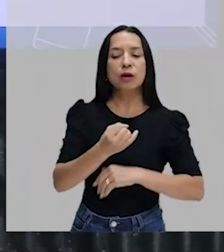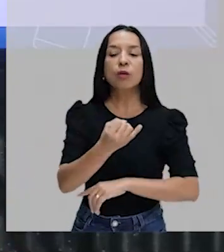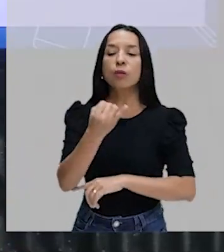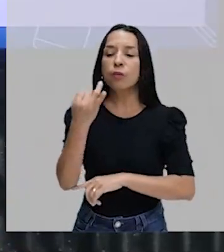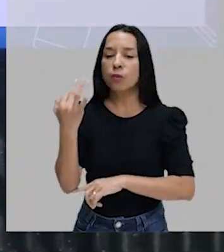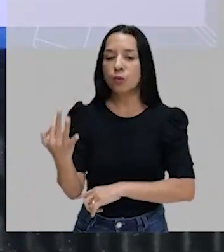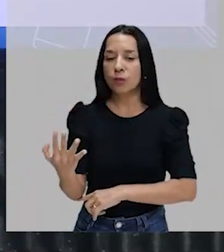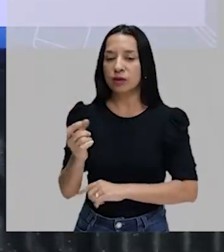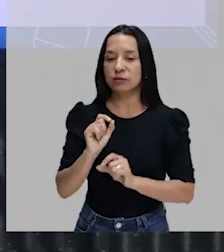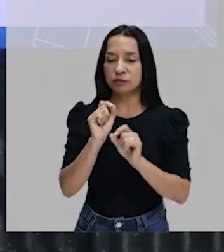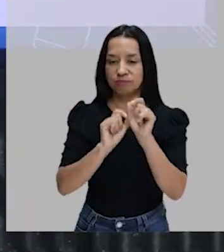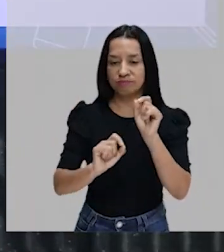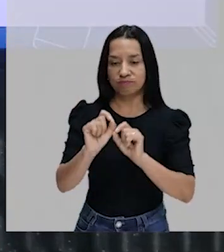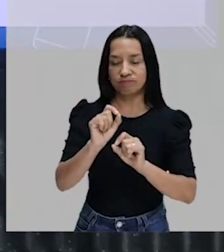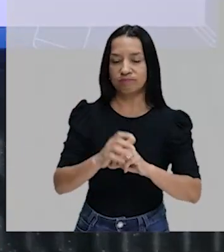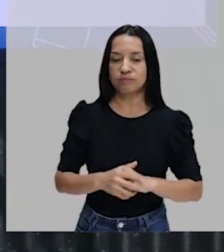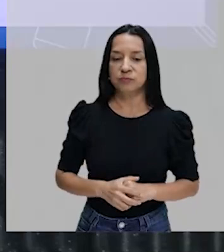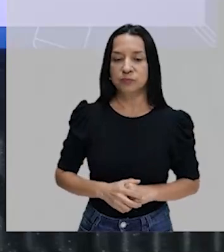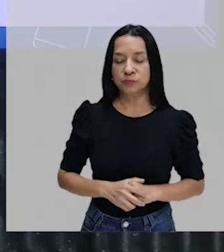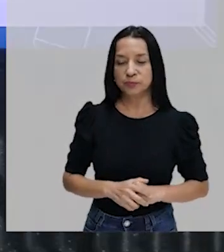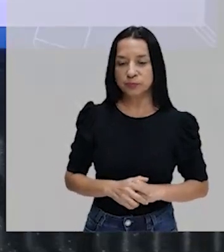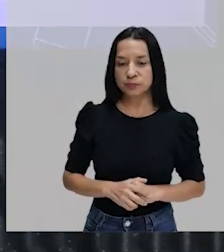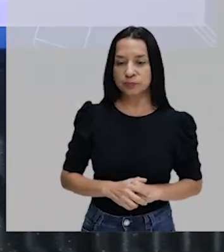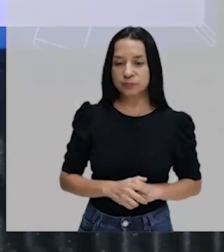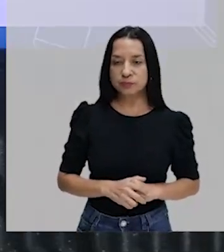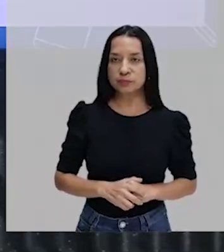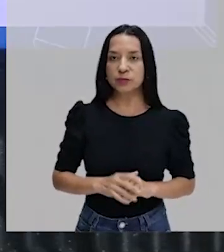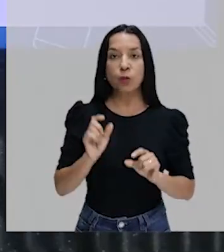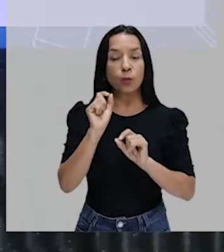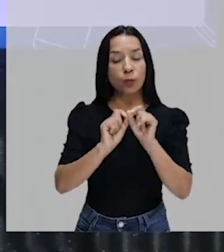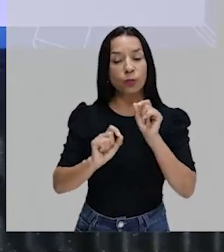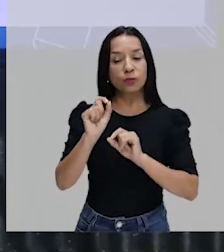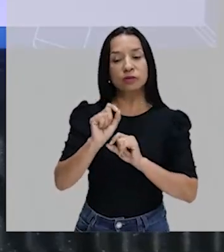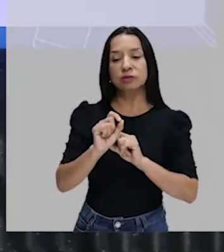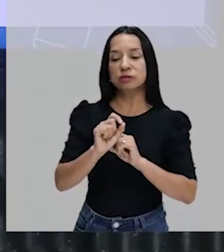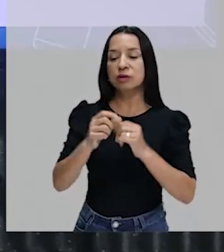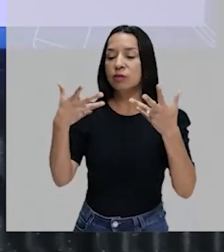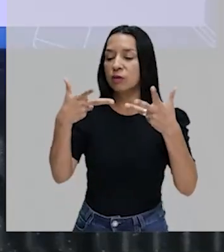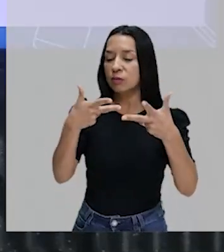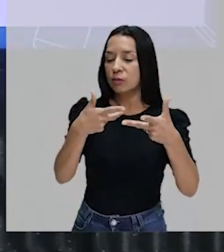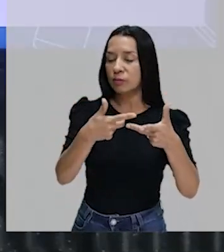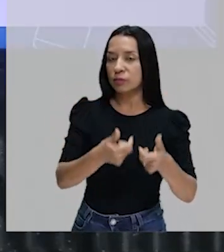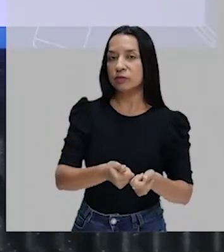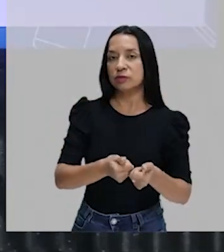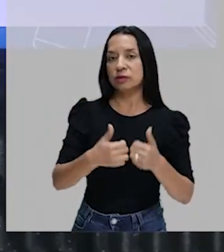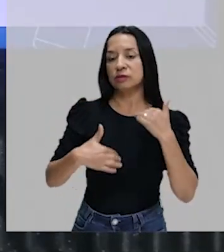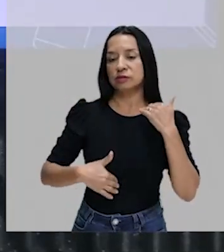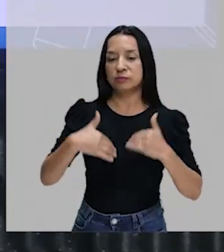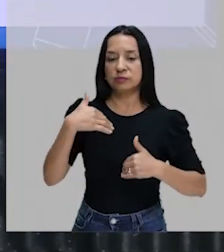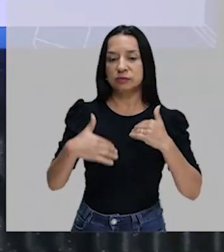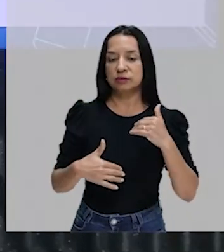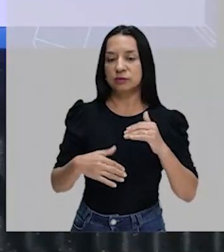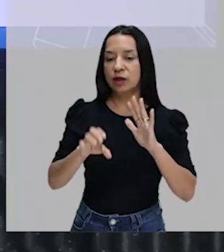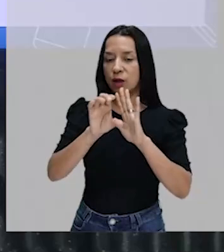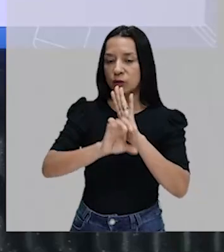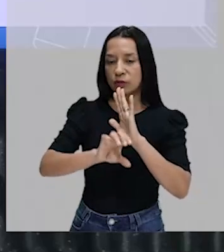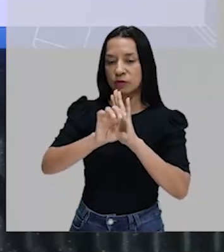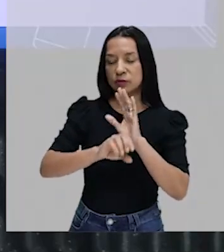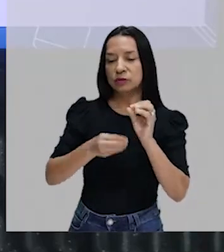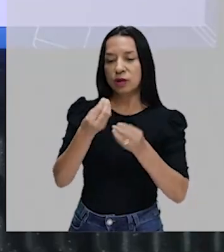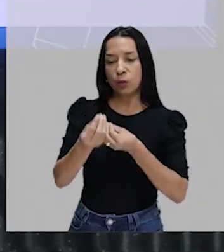capacidades físicas? E, na verdade, também o que são capacidades físicas? São definidas como